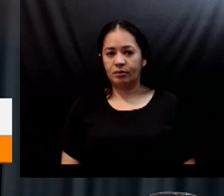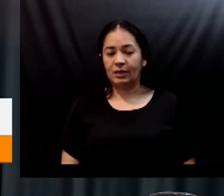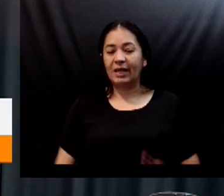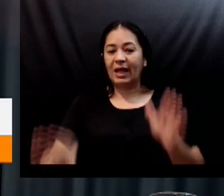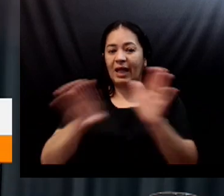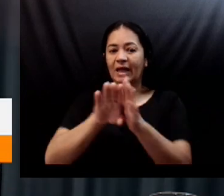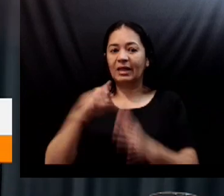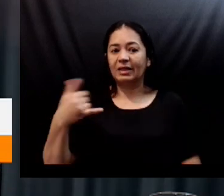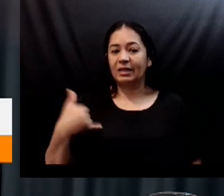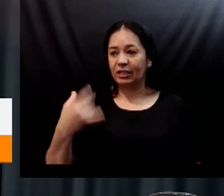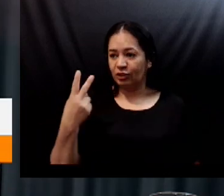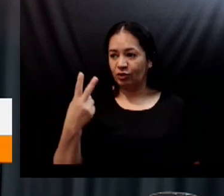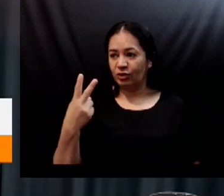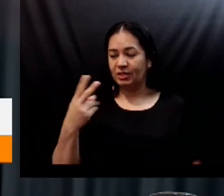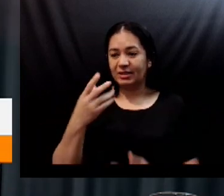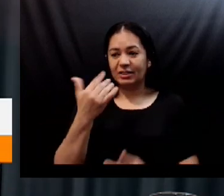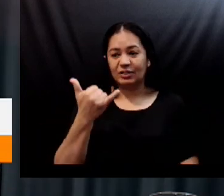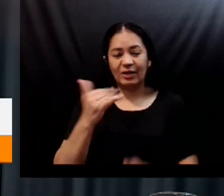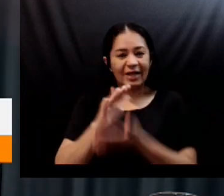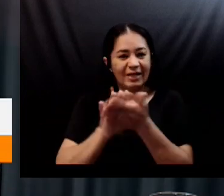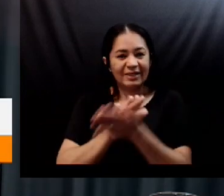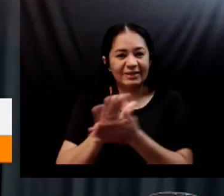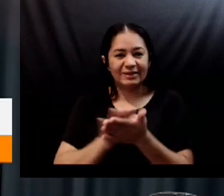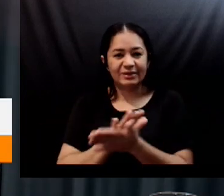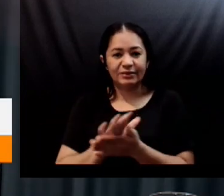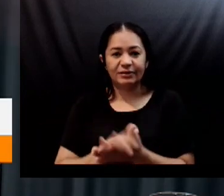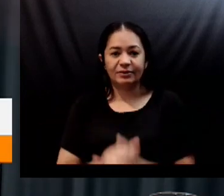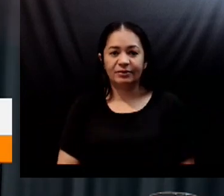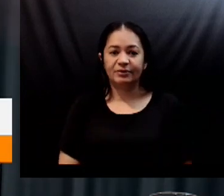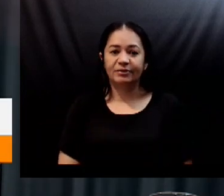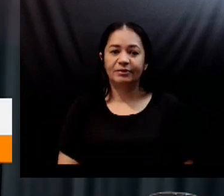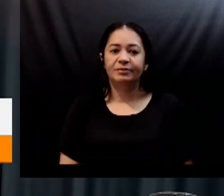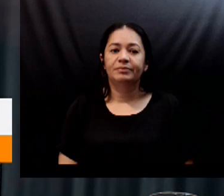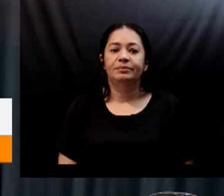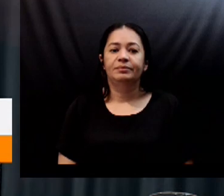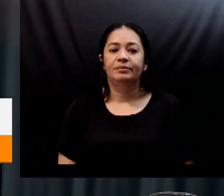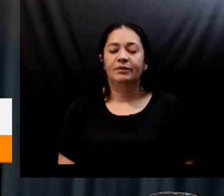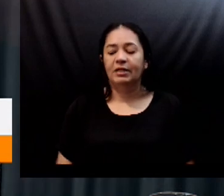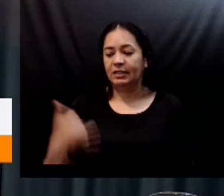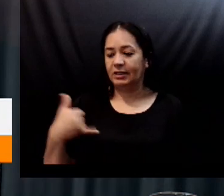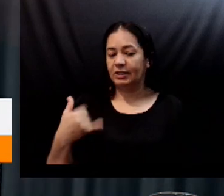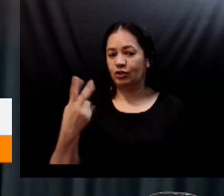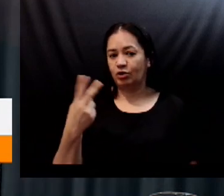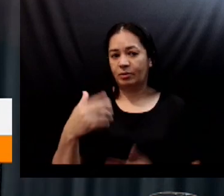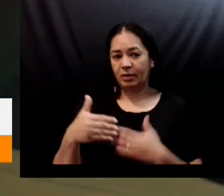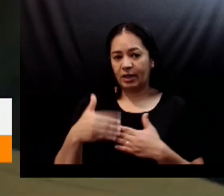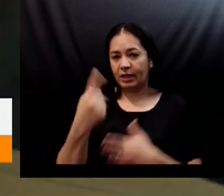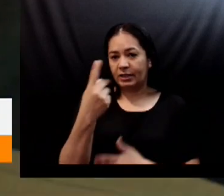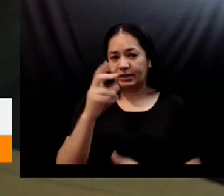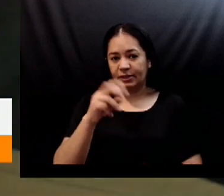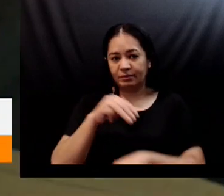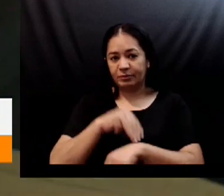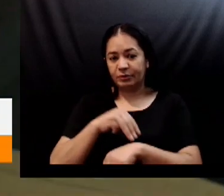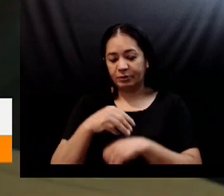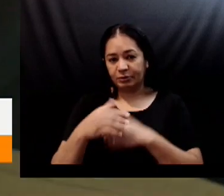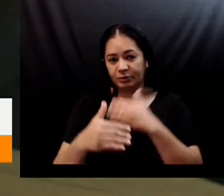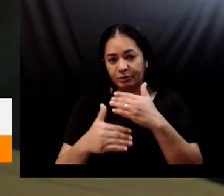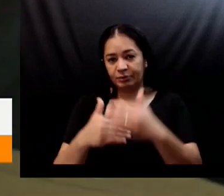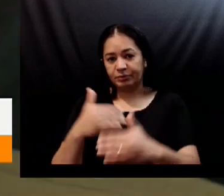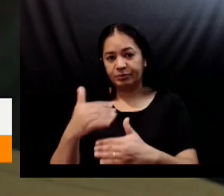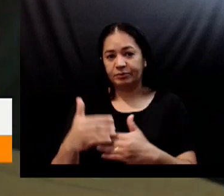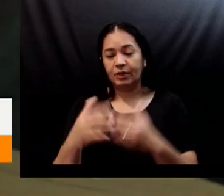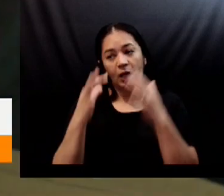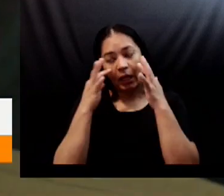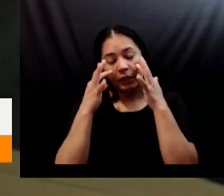2 anos, se eu não me engano, são 15 minutos por dia. E aí vai aumentando esse período gradativo. É importante se atentar. E eu ainda acho